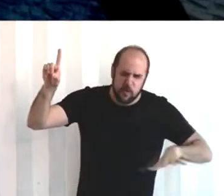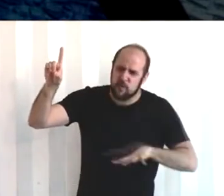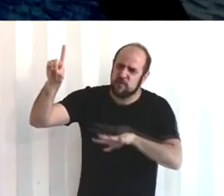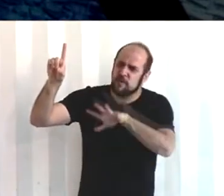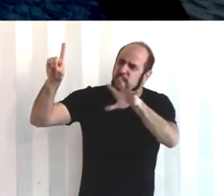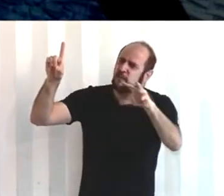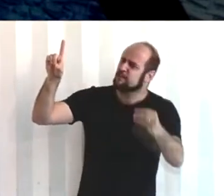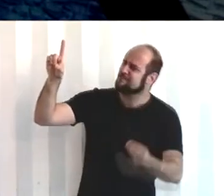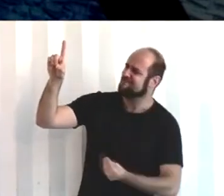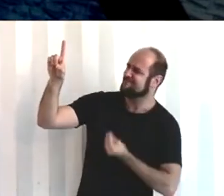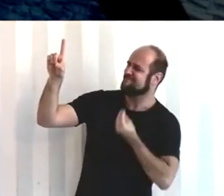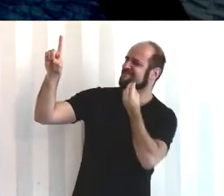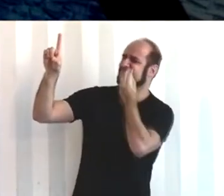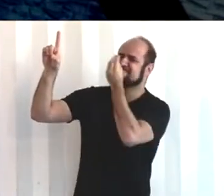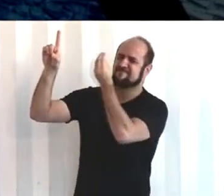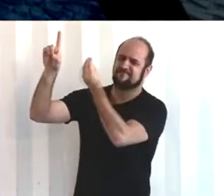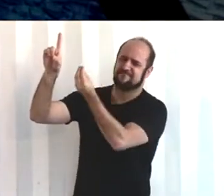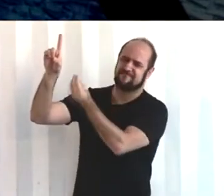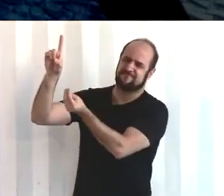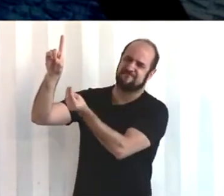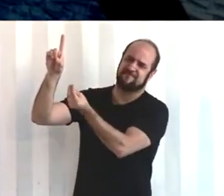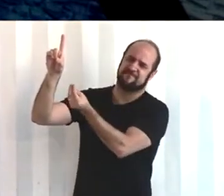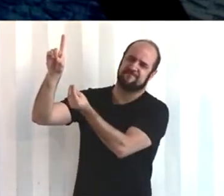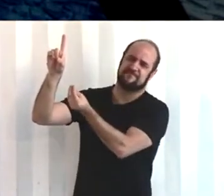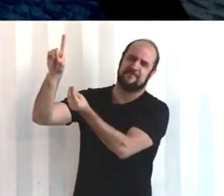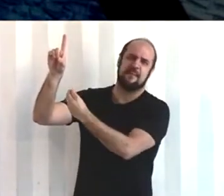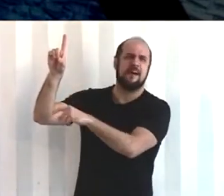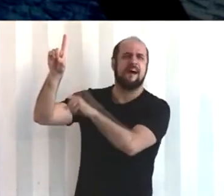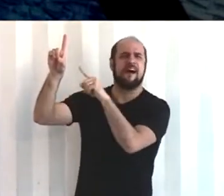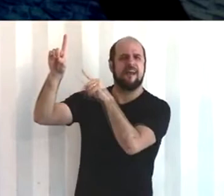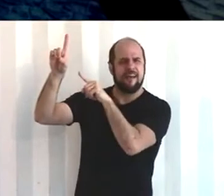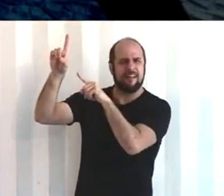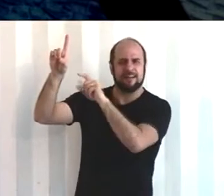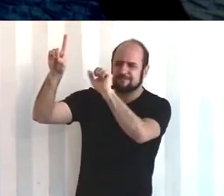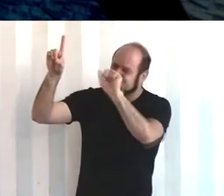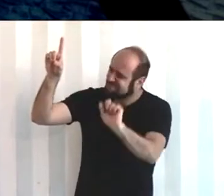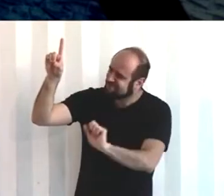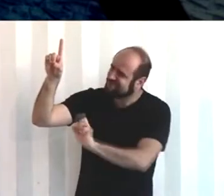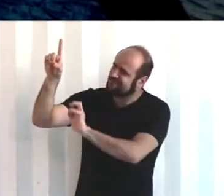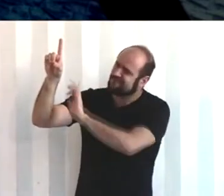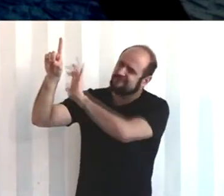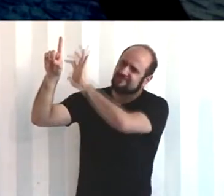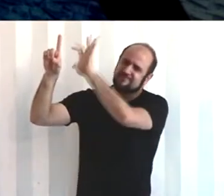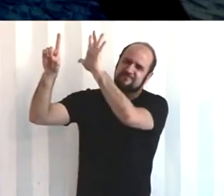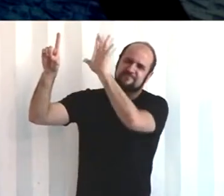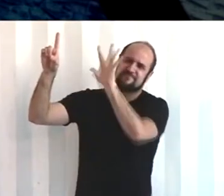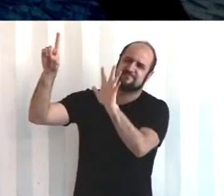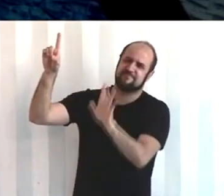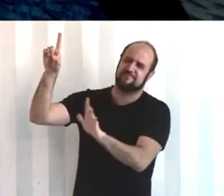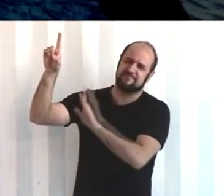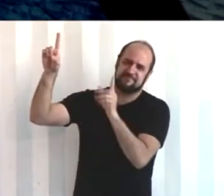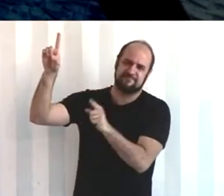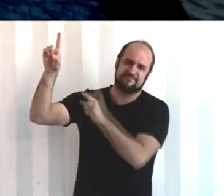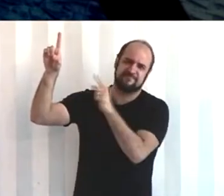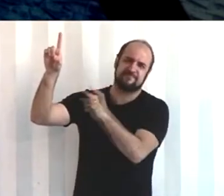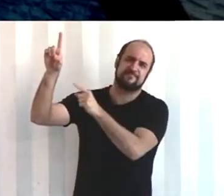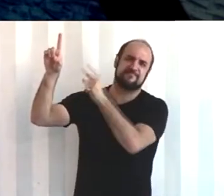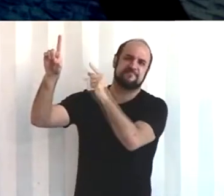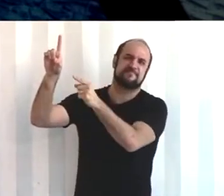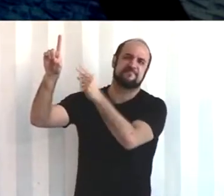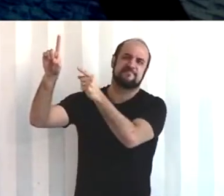para ele, são todas as coisas. A ele, pois, a glória